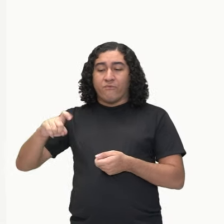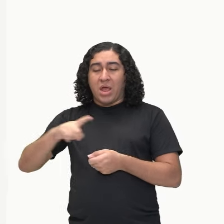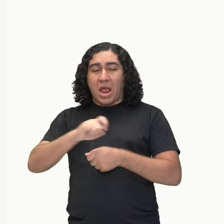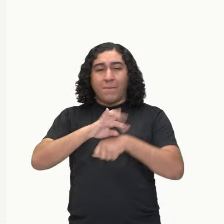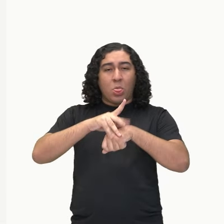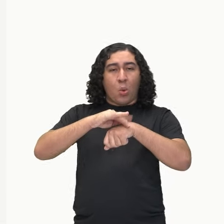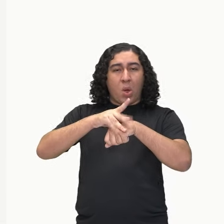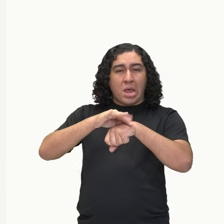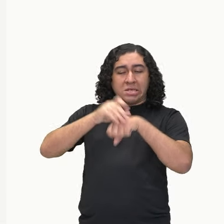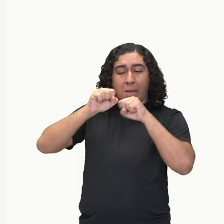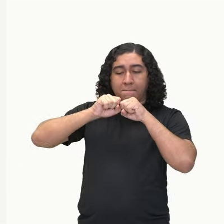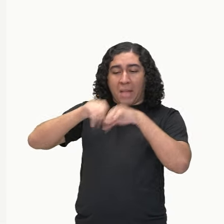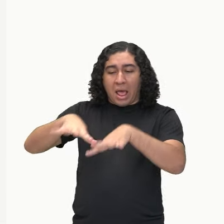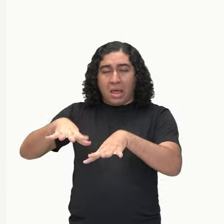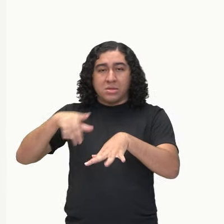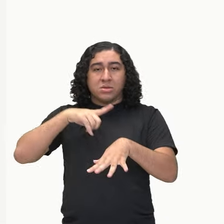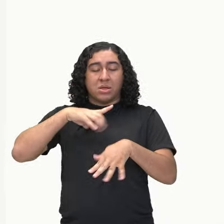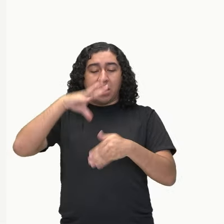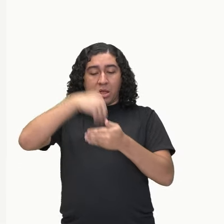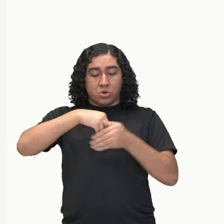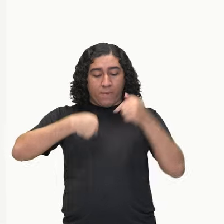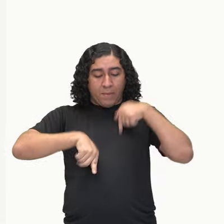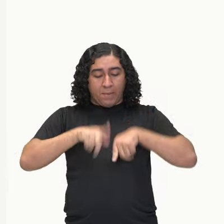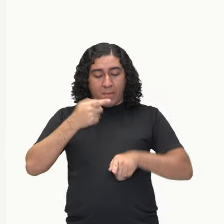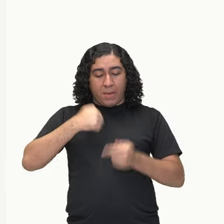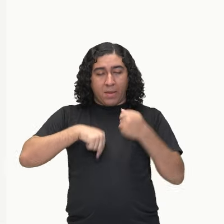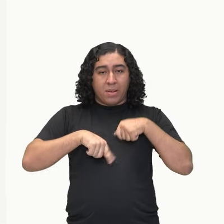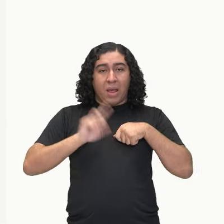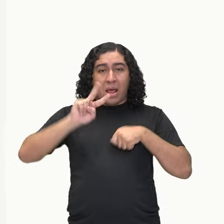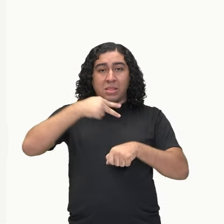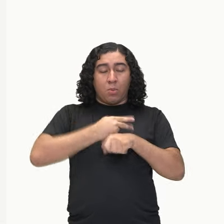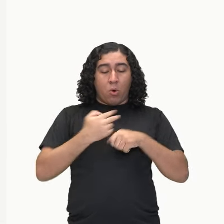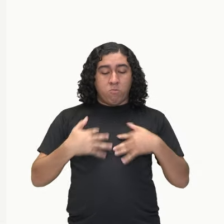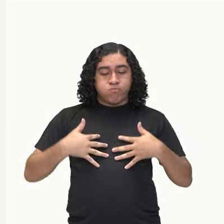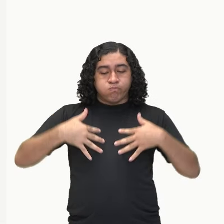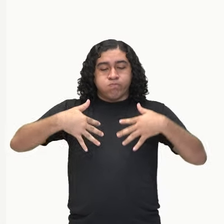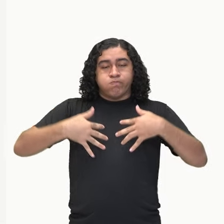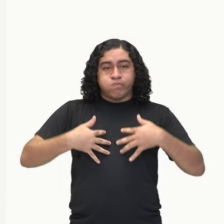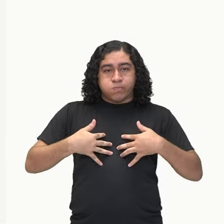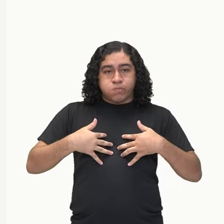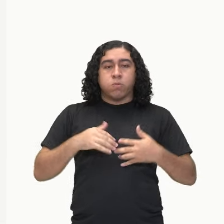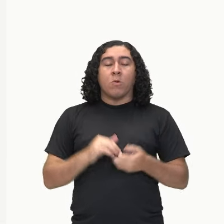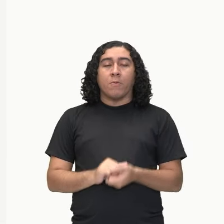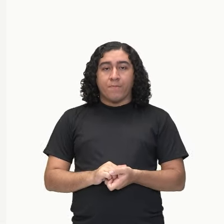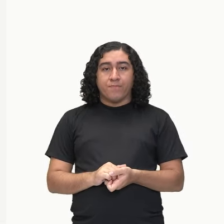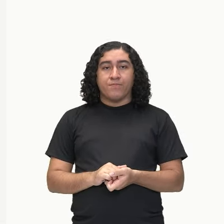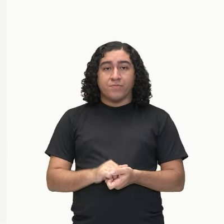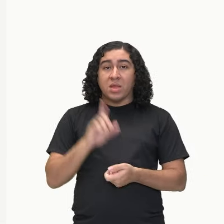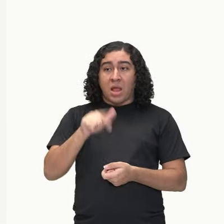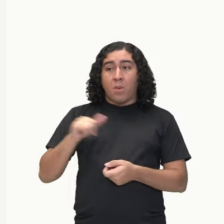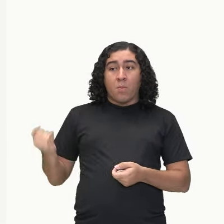sistema nervoso central antes de se alojar aos pulmões. Então, isso aí é uma importância